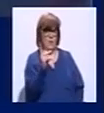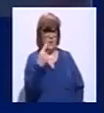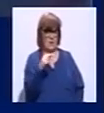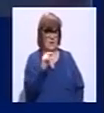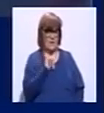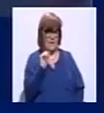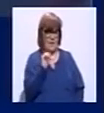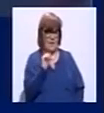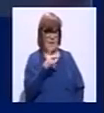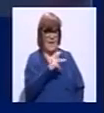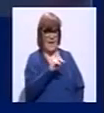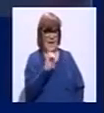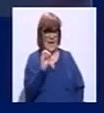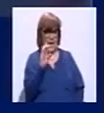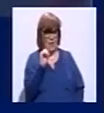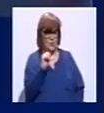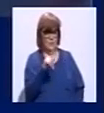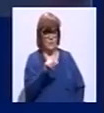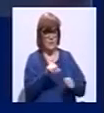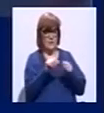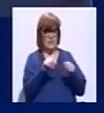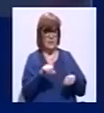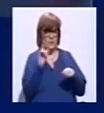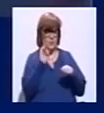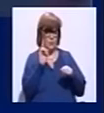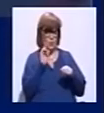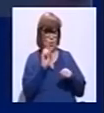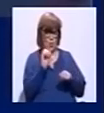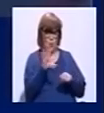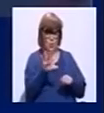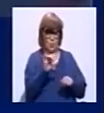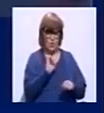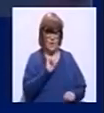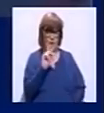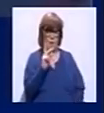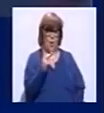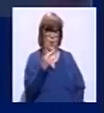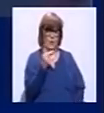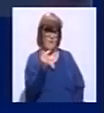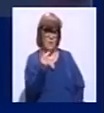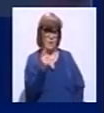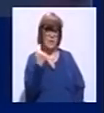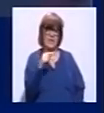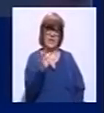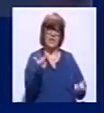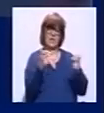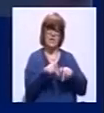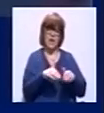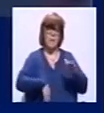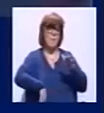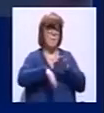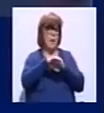é importante que o o que sistema de emissão de luz ultravioleta ele consiga chegar ao máximo de